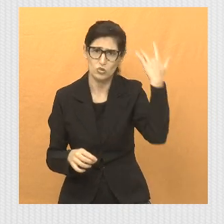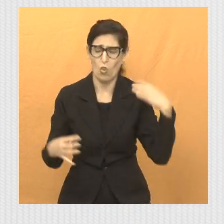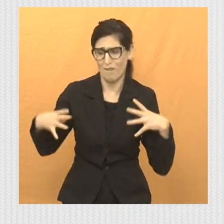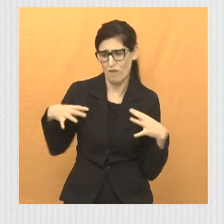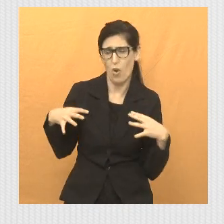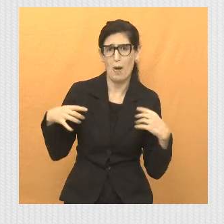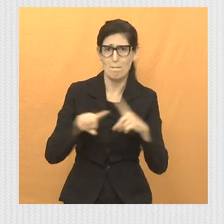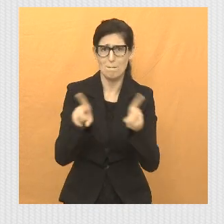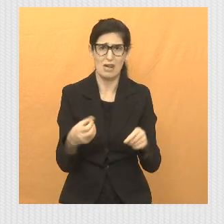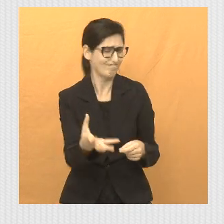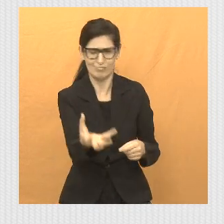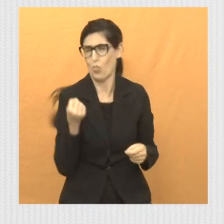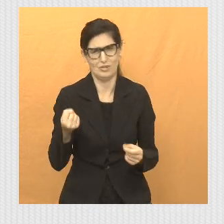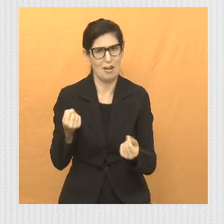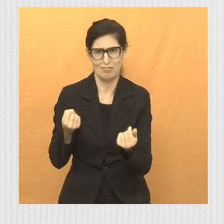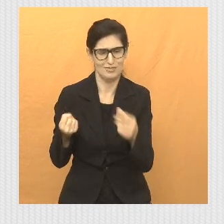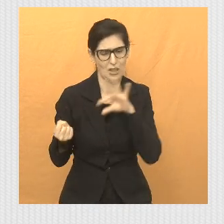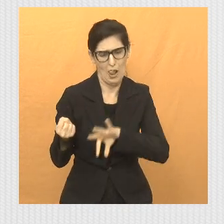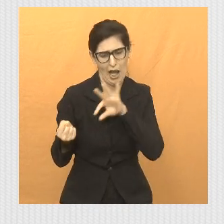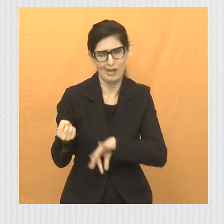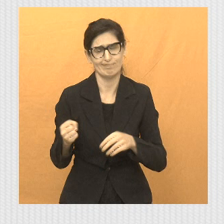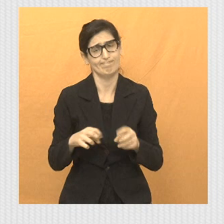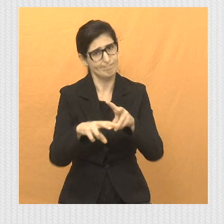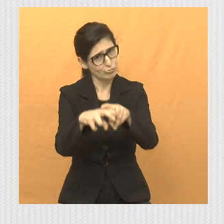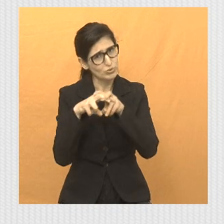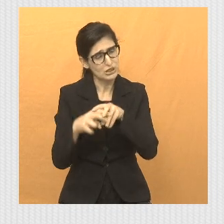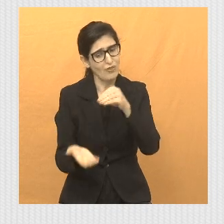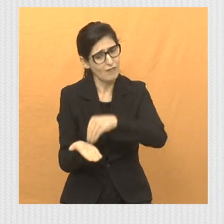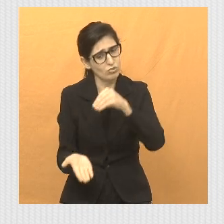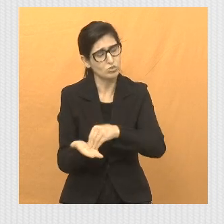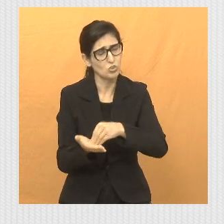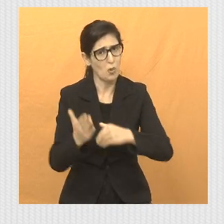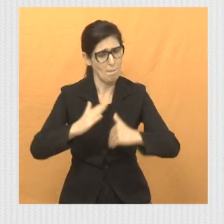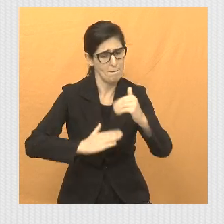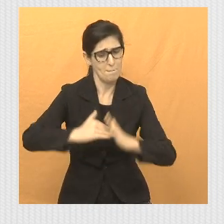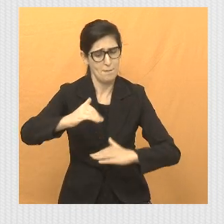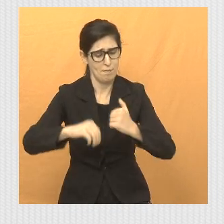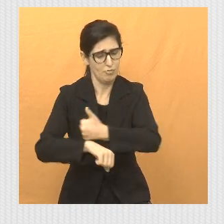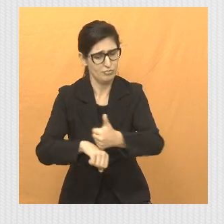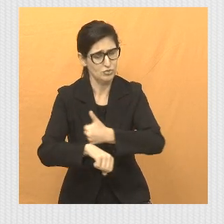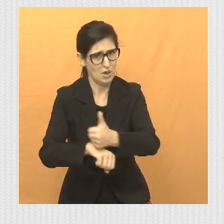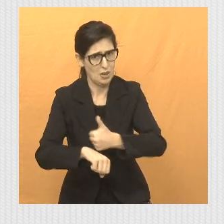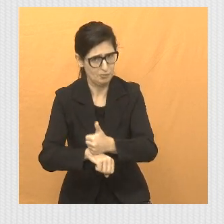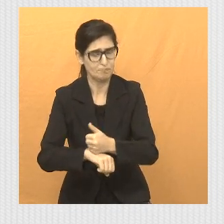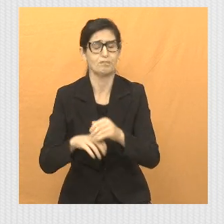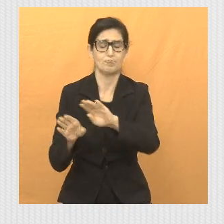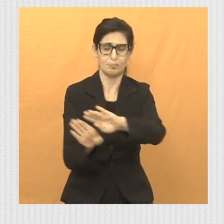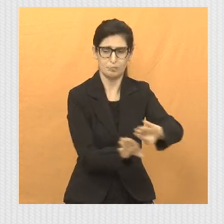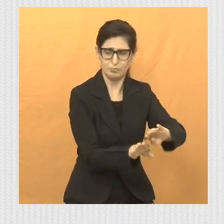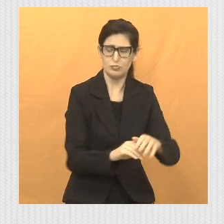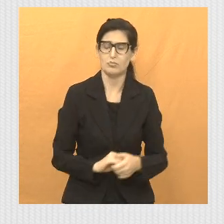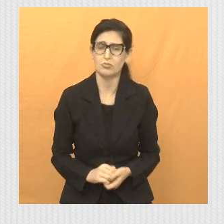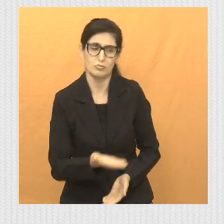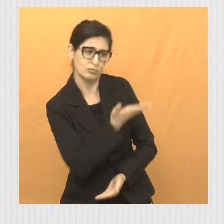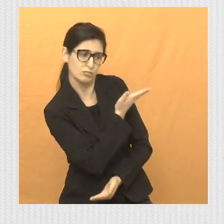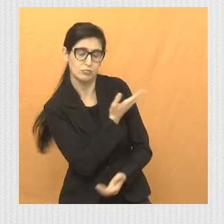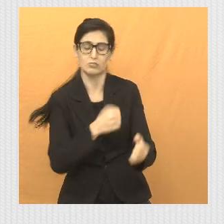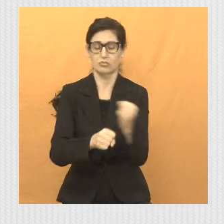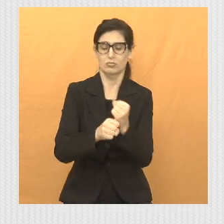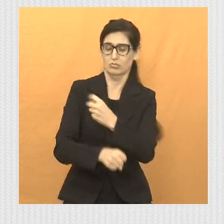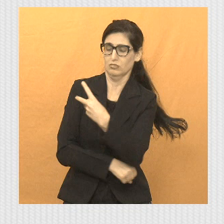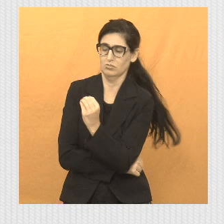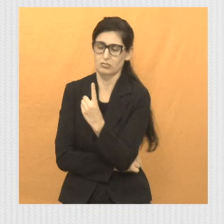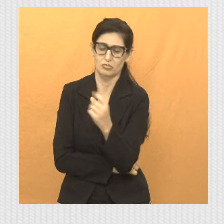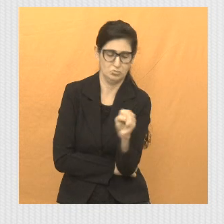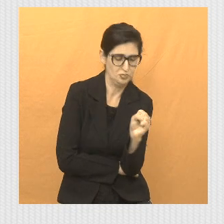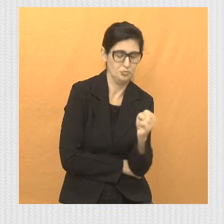quando somamos todos esses atendimentos realizados por essas categorias profissionais, De 2018